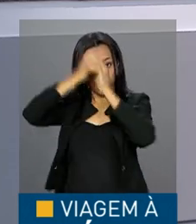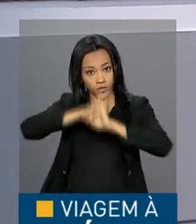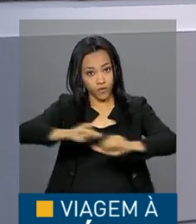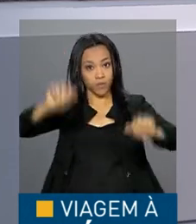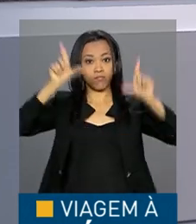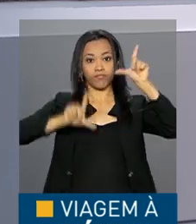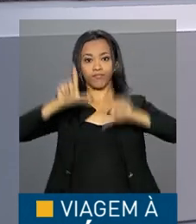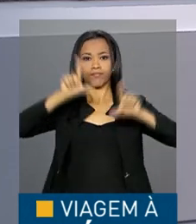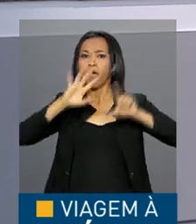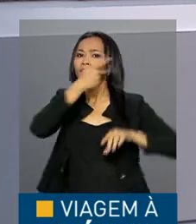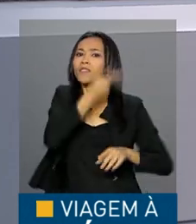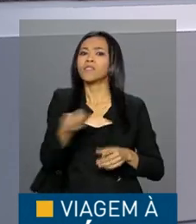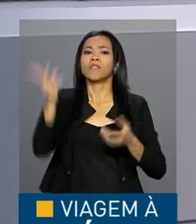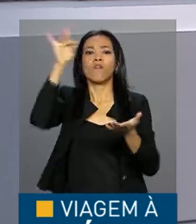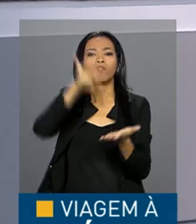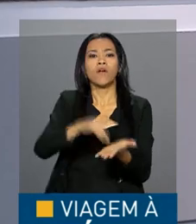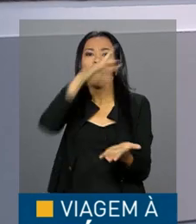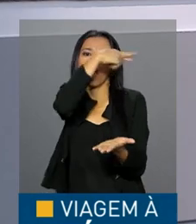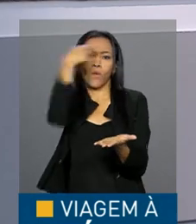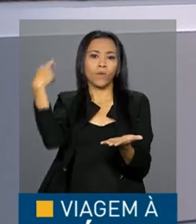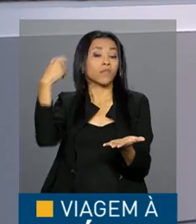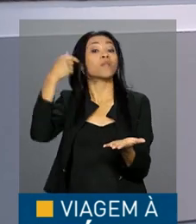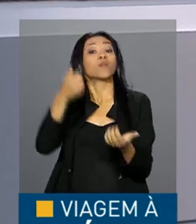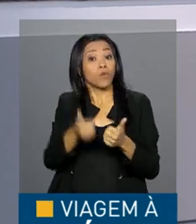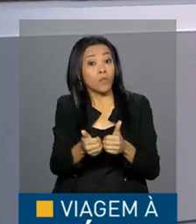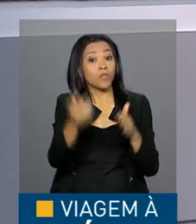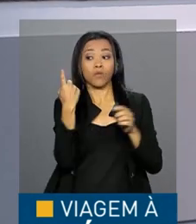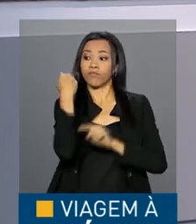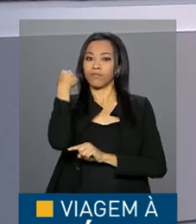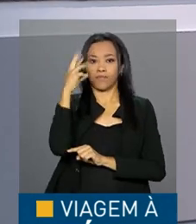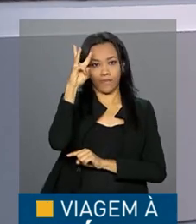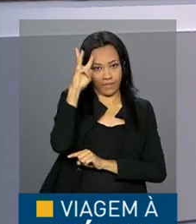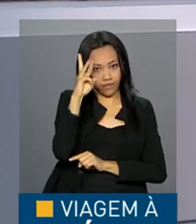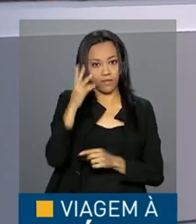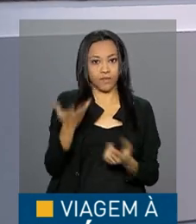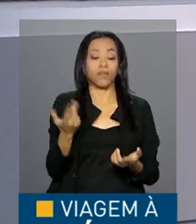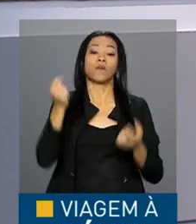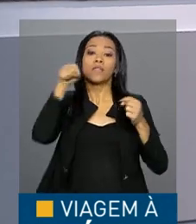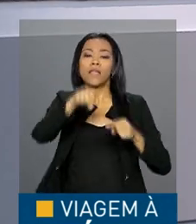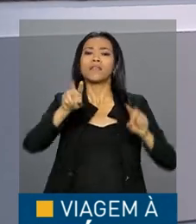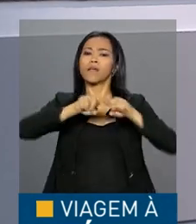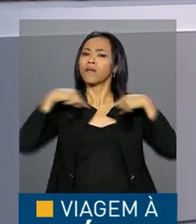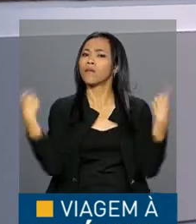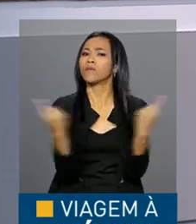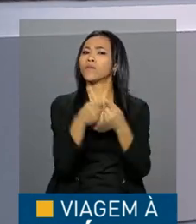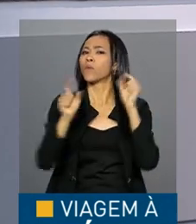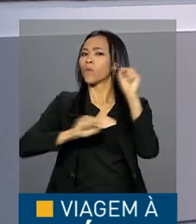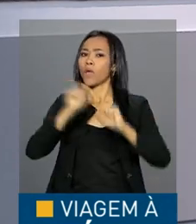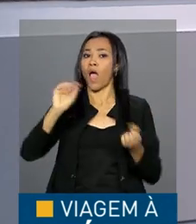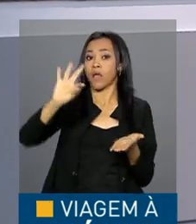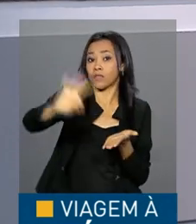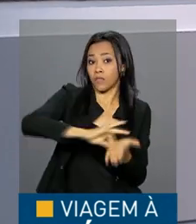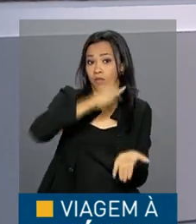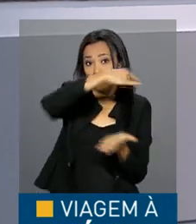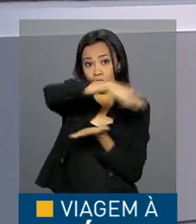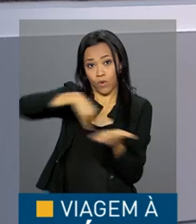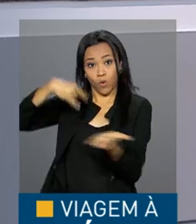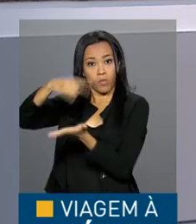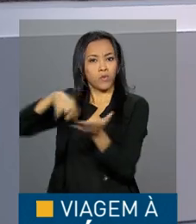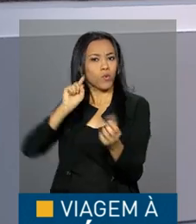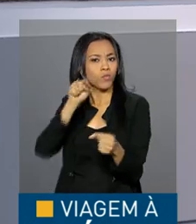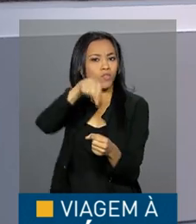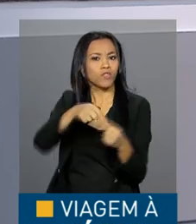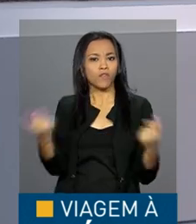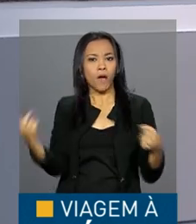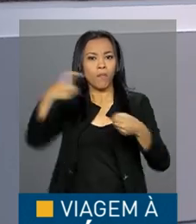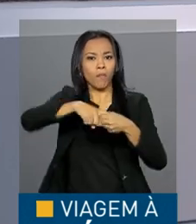imprensa durante a visita oficial à Rússia, que teve início nesta terça-feira. Na cerimônia de hoje, foram assinados atos de